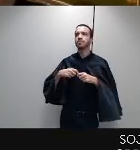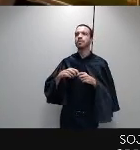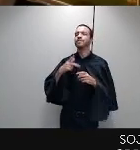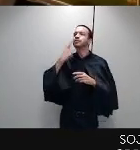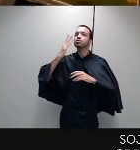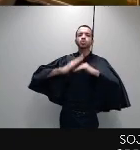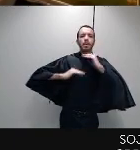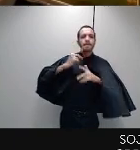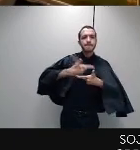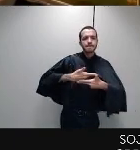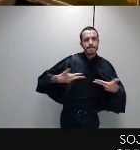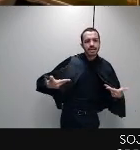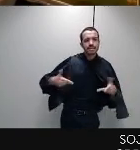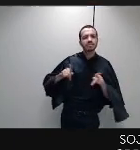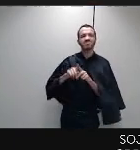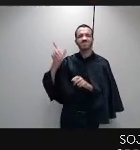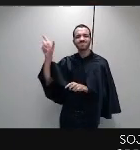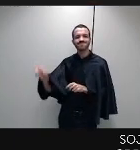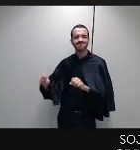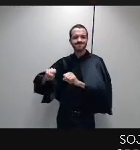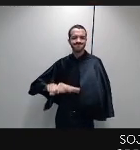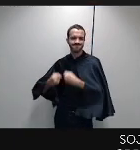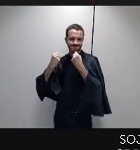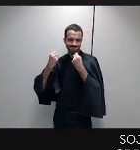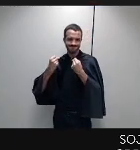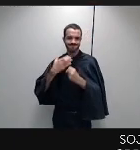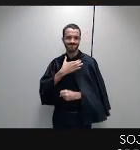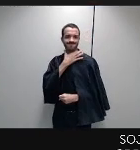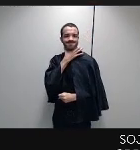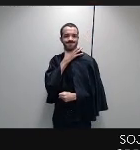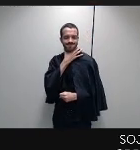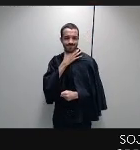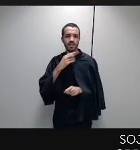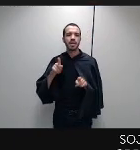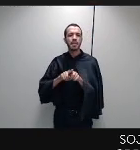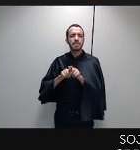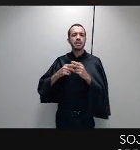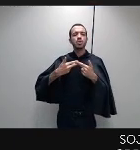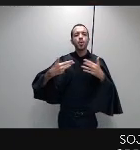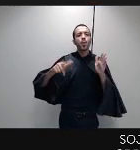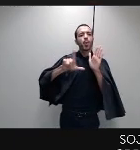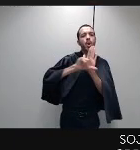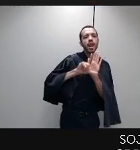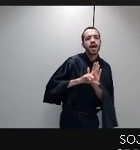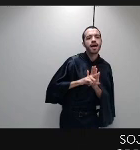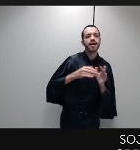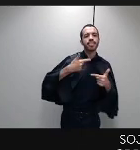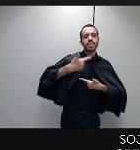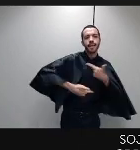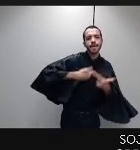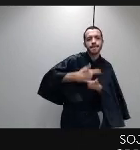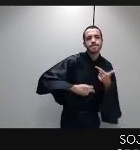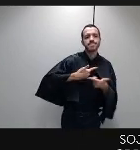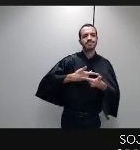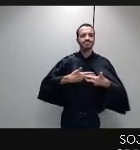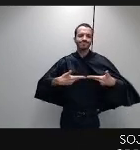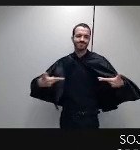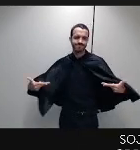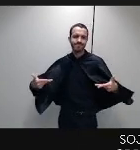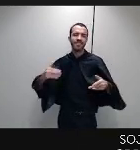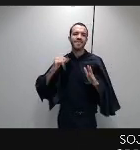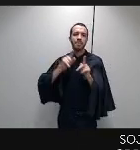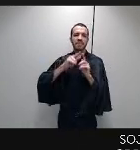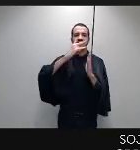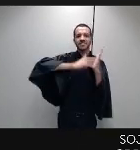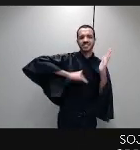e negócios do falido ressalvadas as causas trabalhistas fiscais e aquelas não reguladas nesta lei em que eu fale do figurar